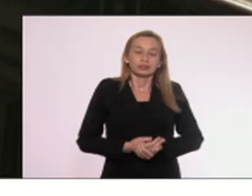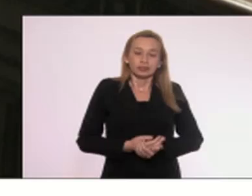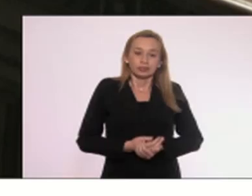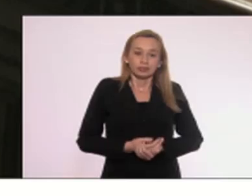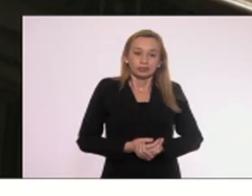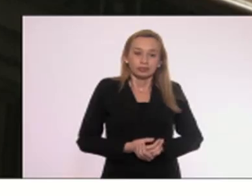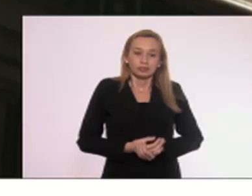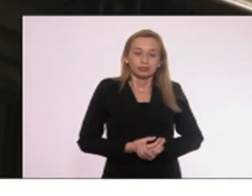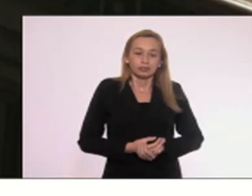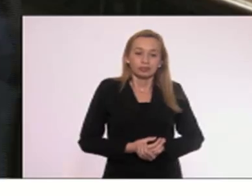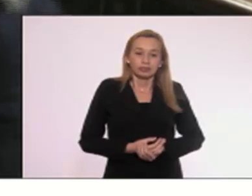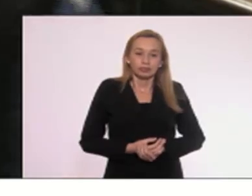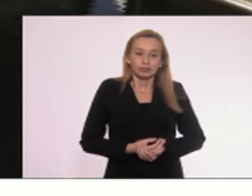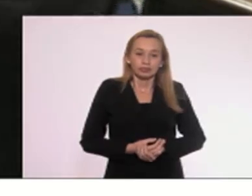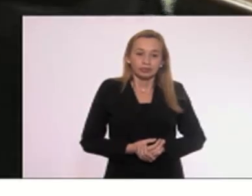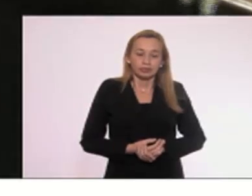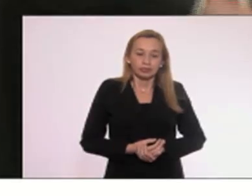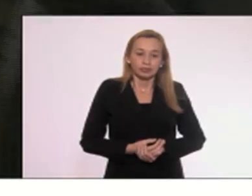Bom.